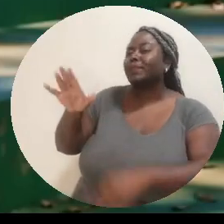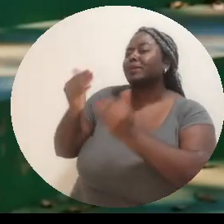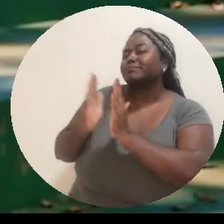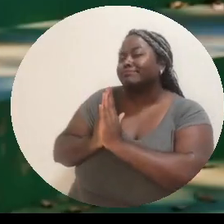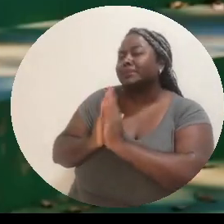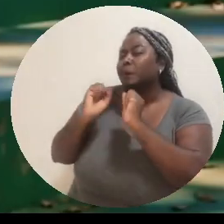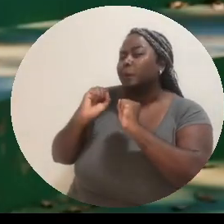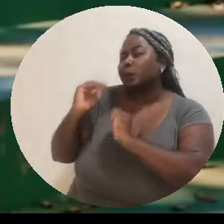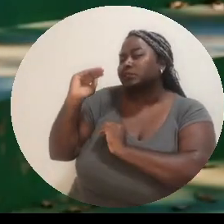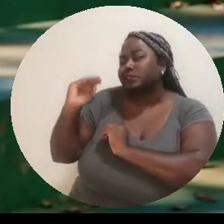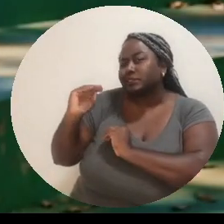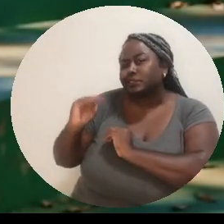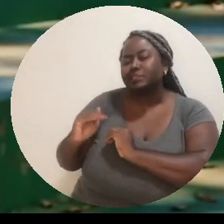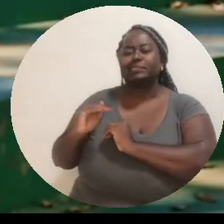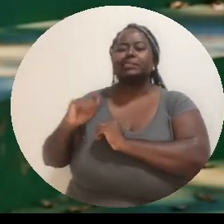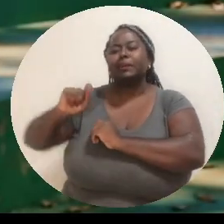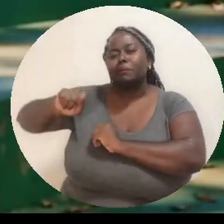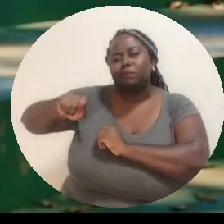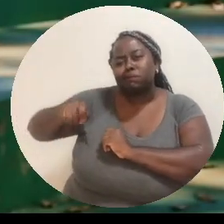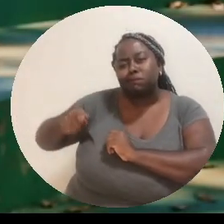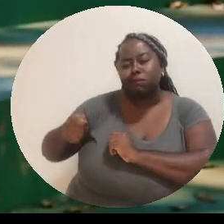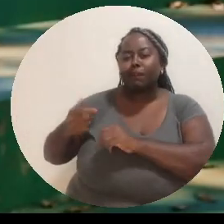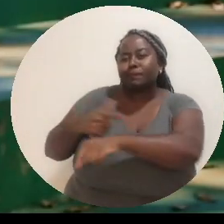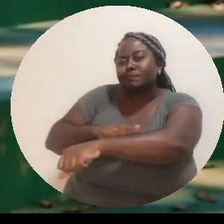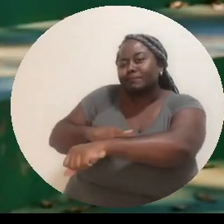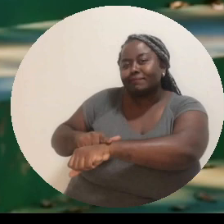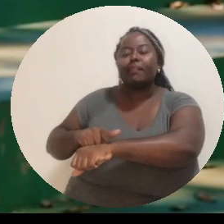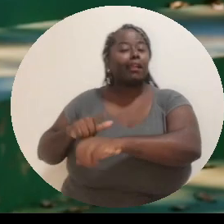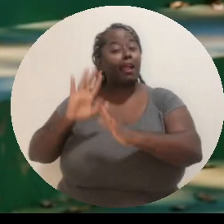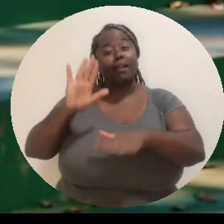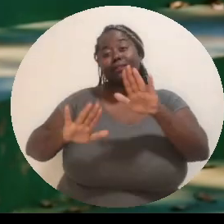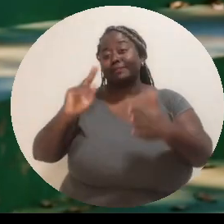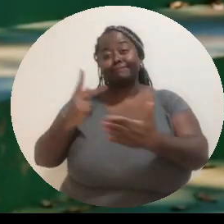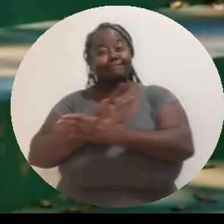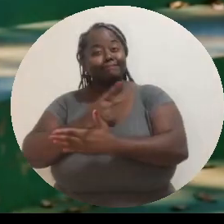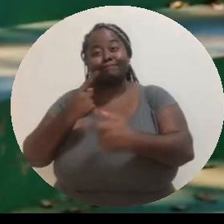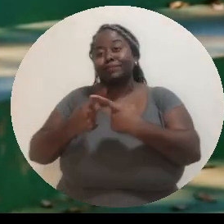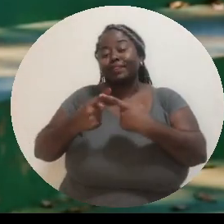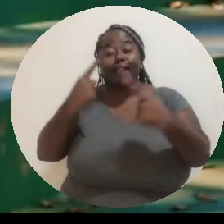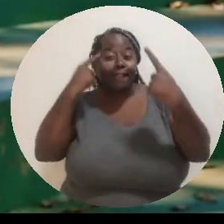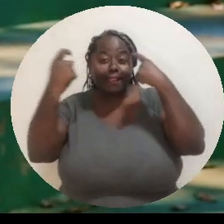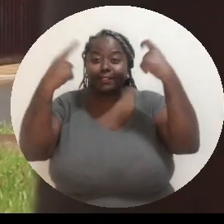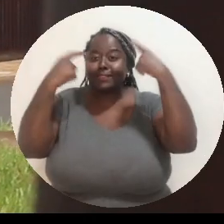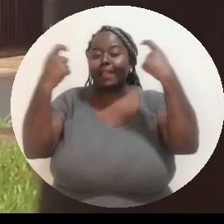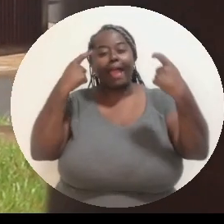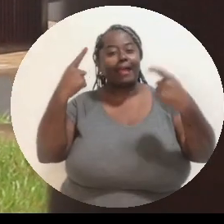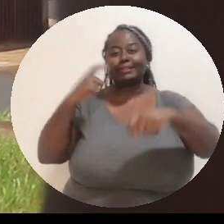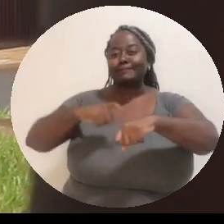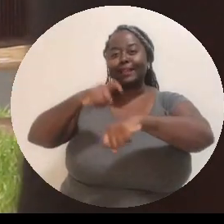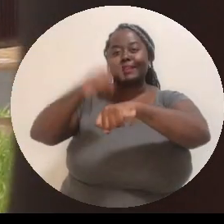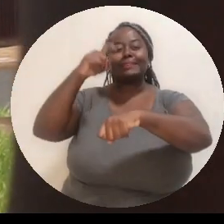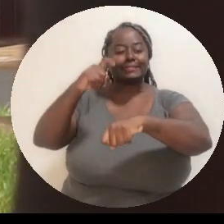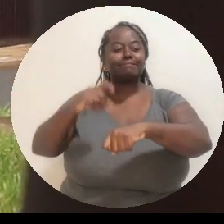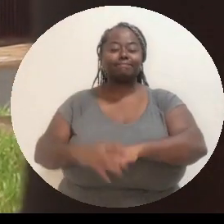botou mar, pediu pra baixar com educação. Mas acontece, é muito improvisado, é muita criatividade também. Caramba,